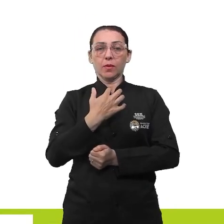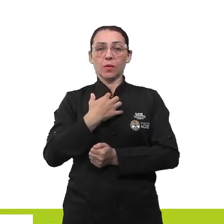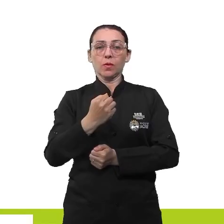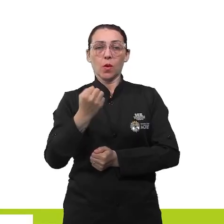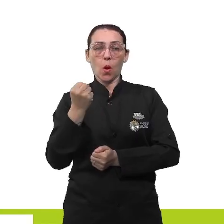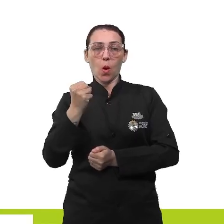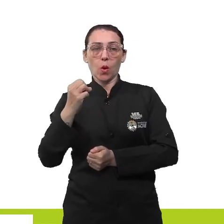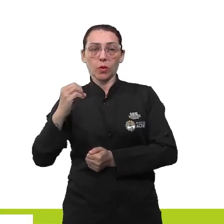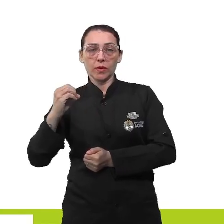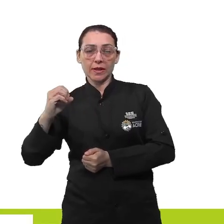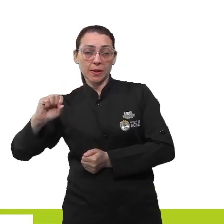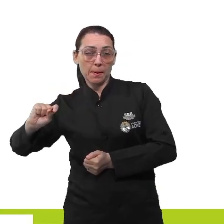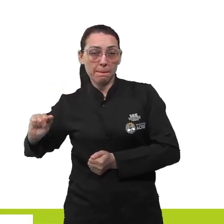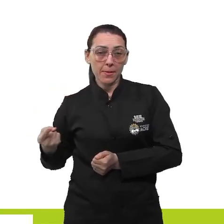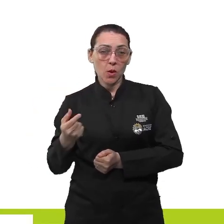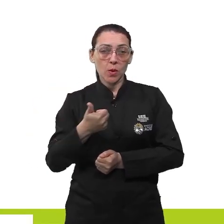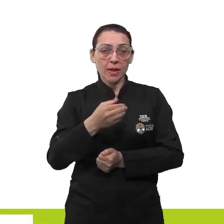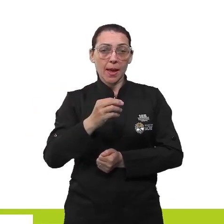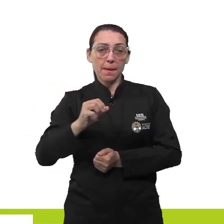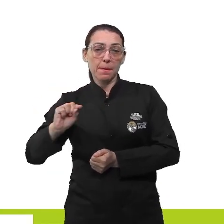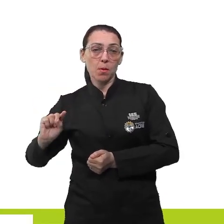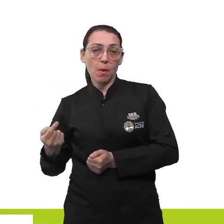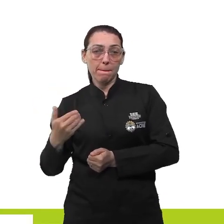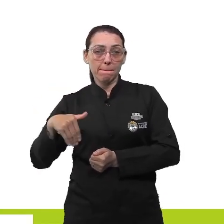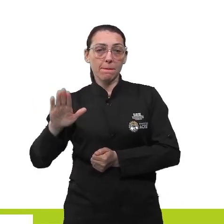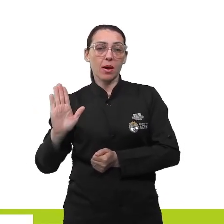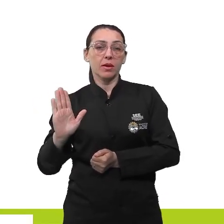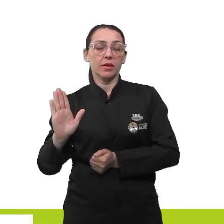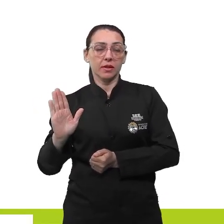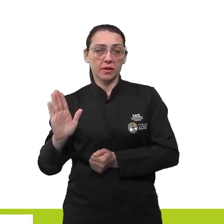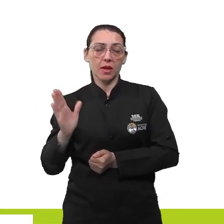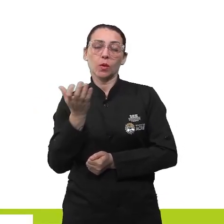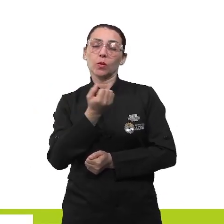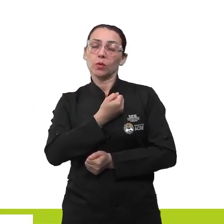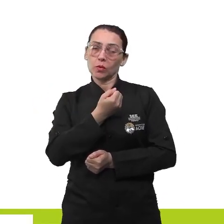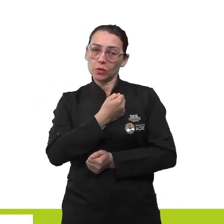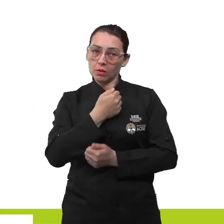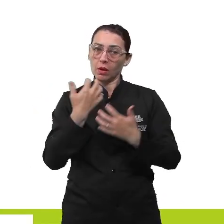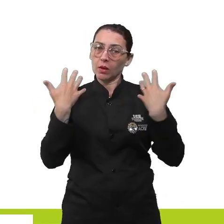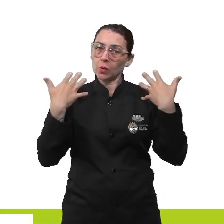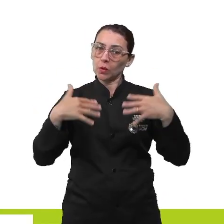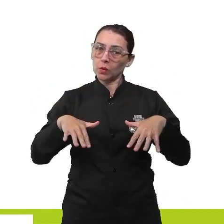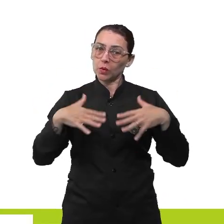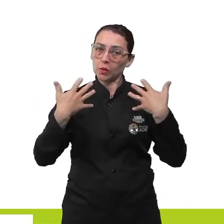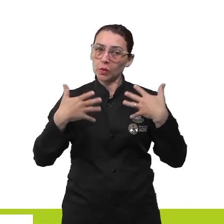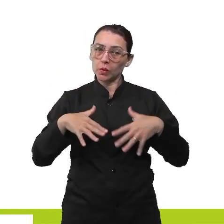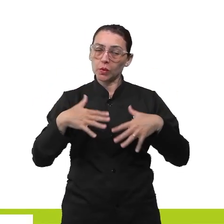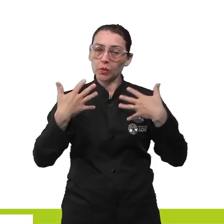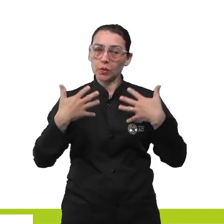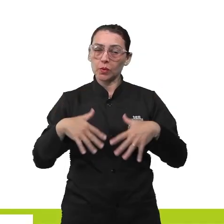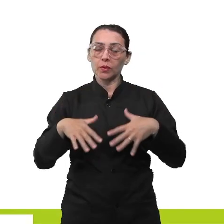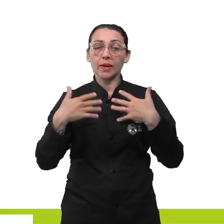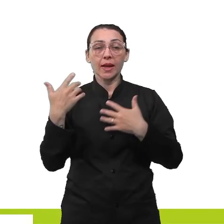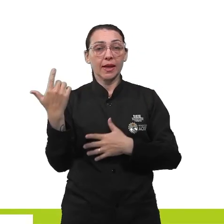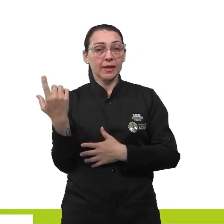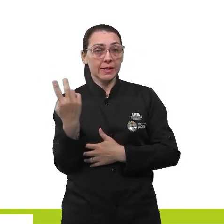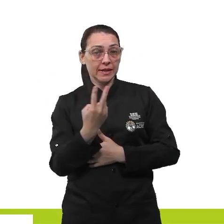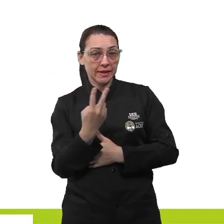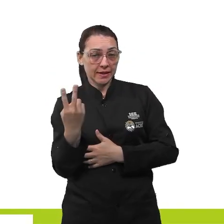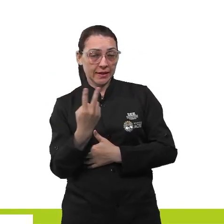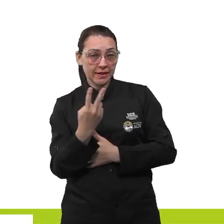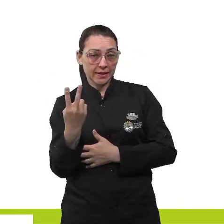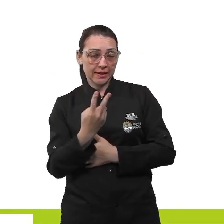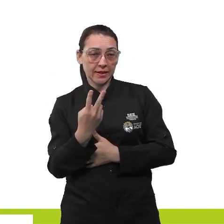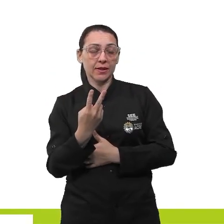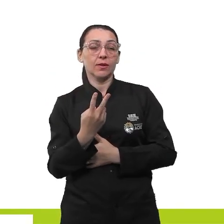800 mil, ou seja, 100 mil a mais ainda. Então é um número muito alarmante. É a segunda causa de